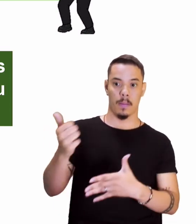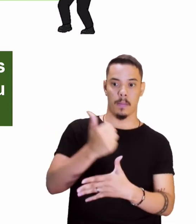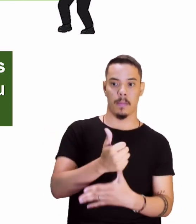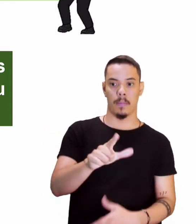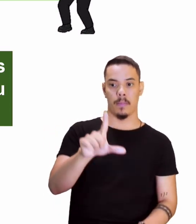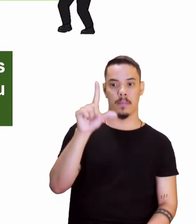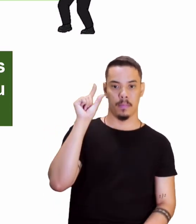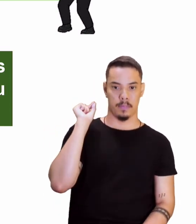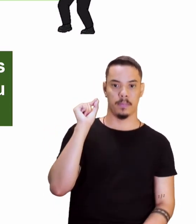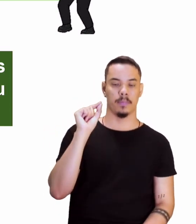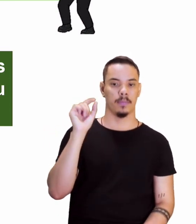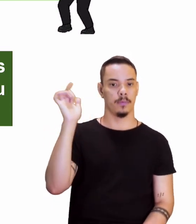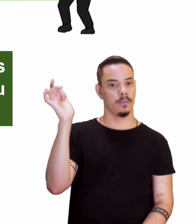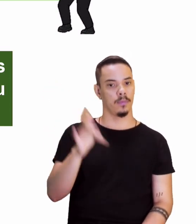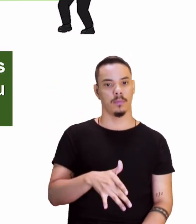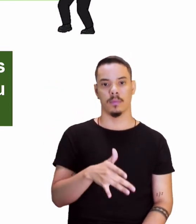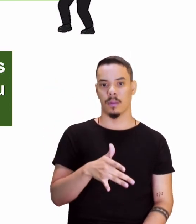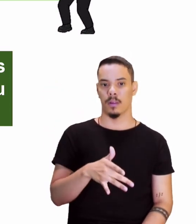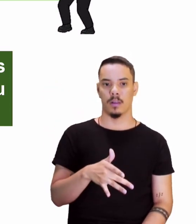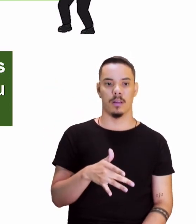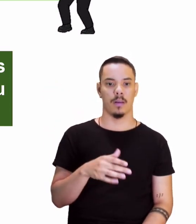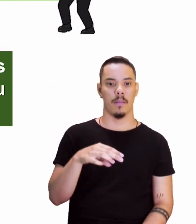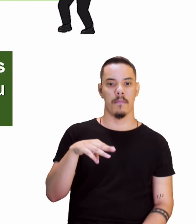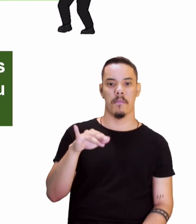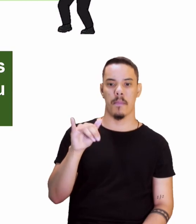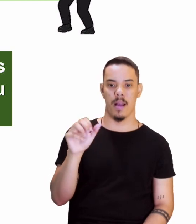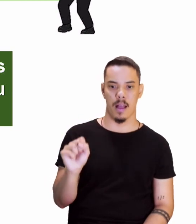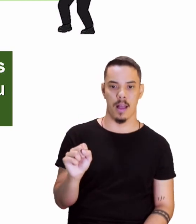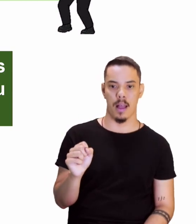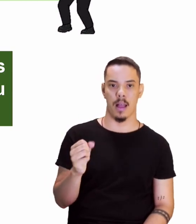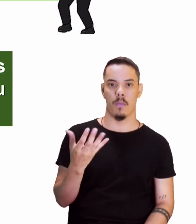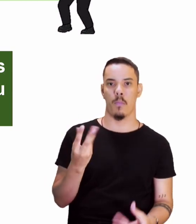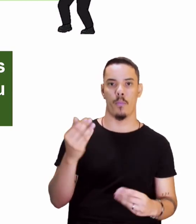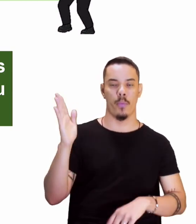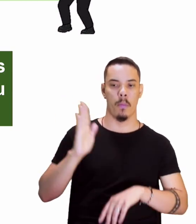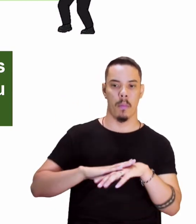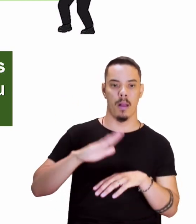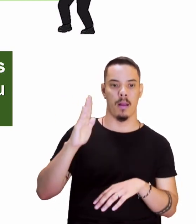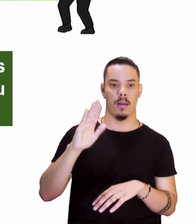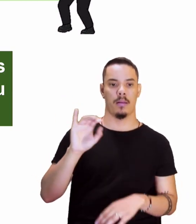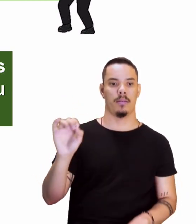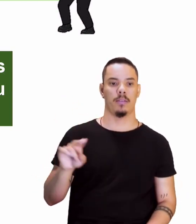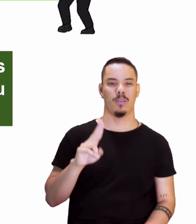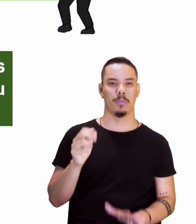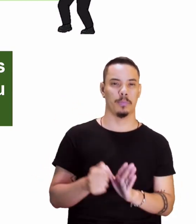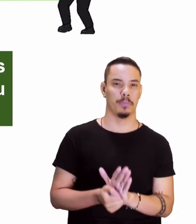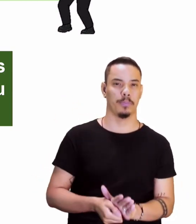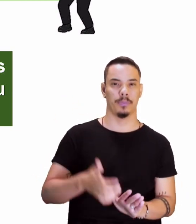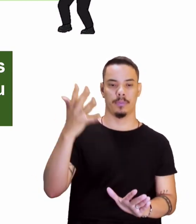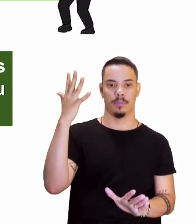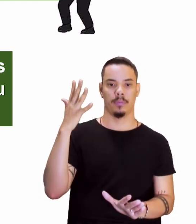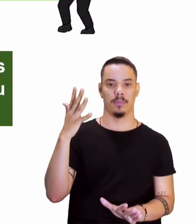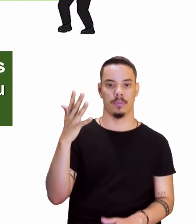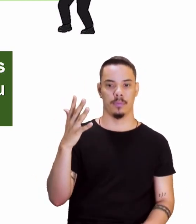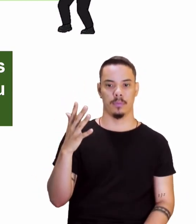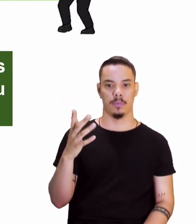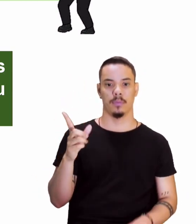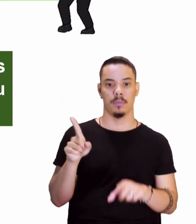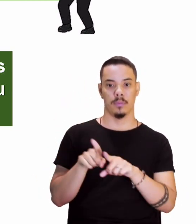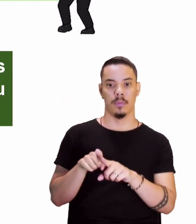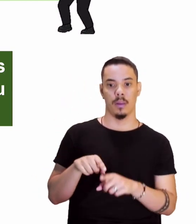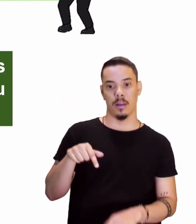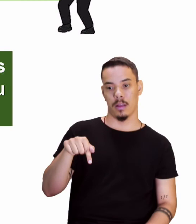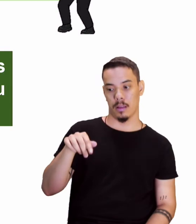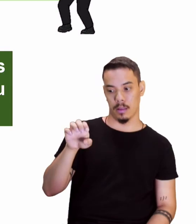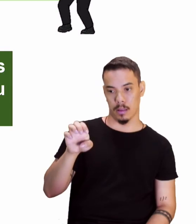palavras de intensidade, como mais, muito mais, ou 1000 vezes. E termos como